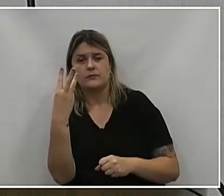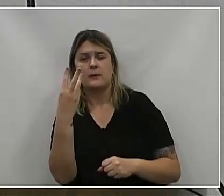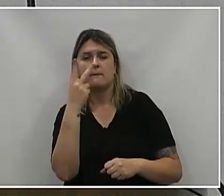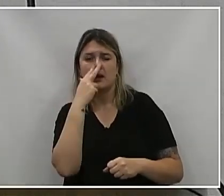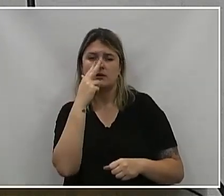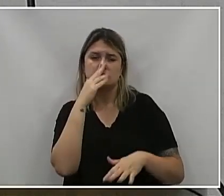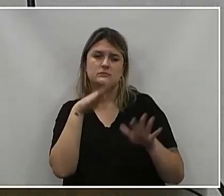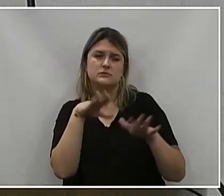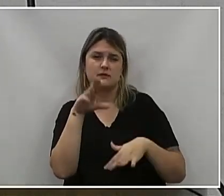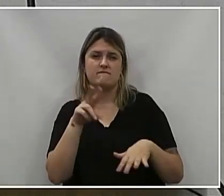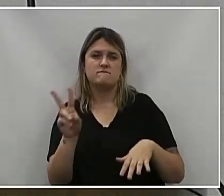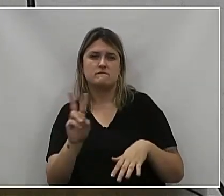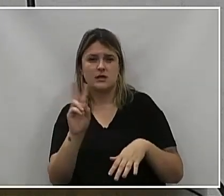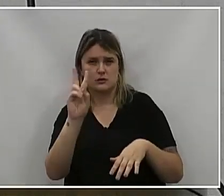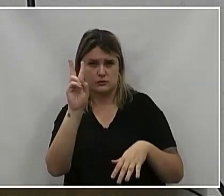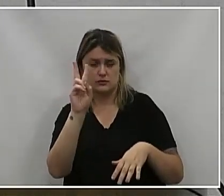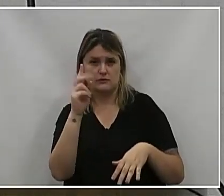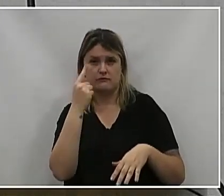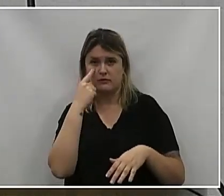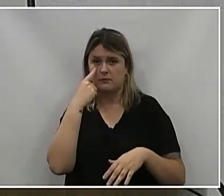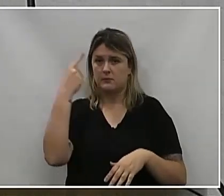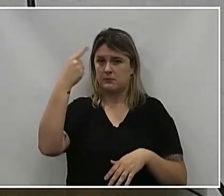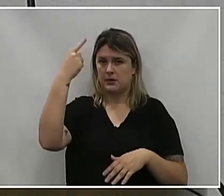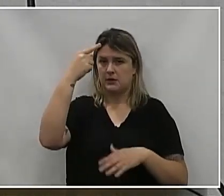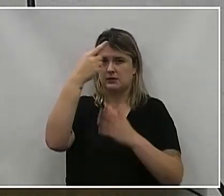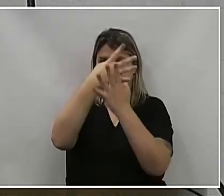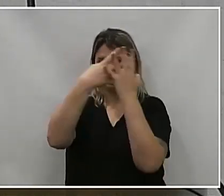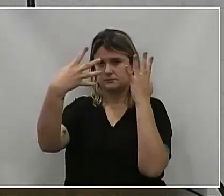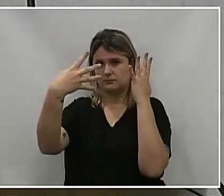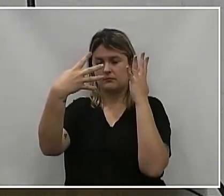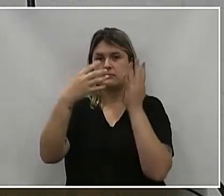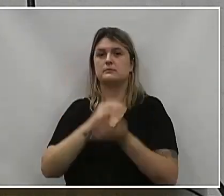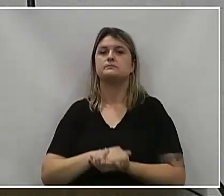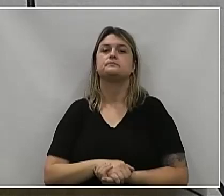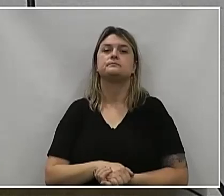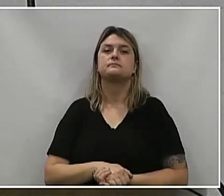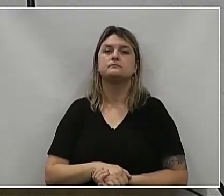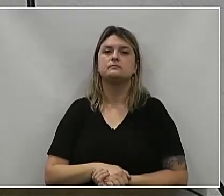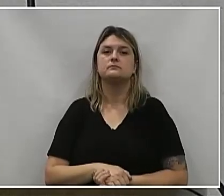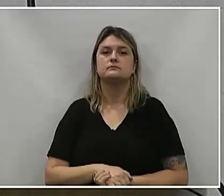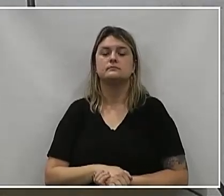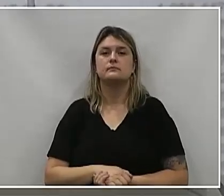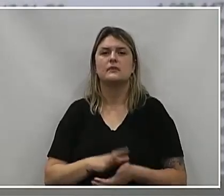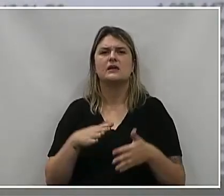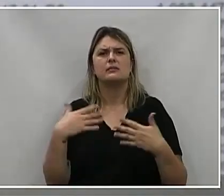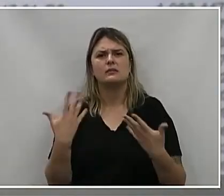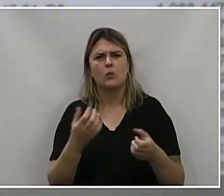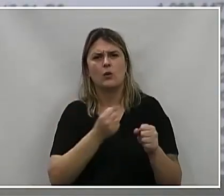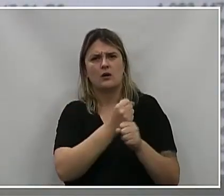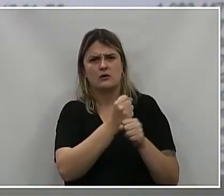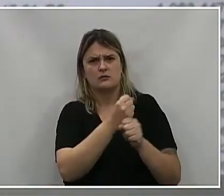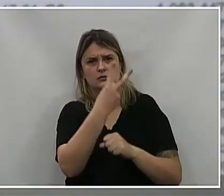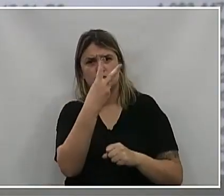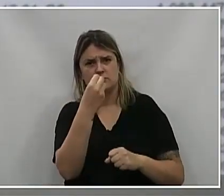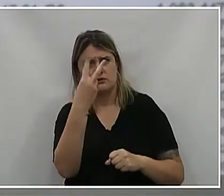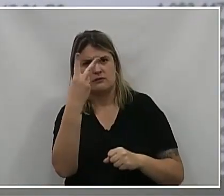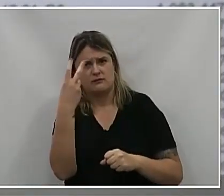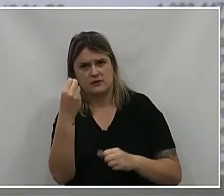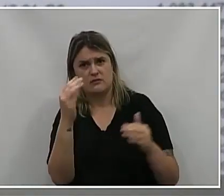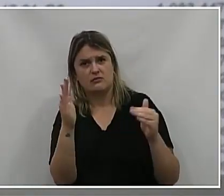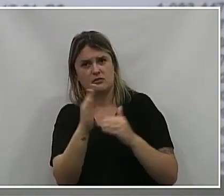valor médio, aqui, essa primeira tabela é a projeção da nossa receita, né? Então, no exercício